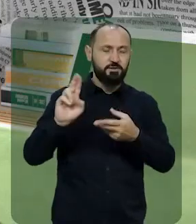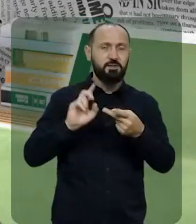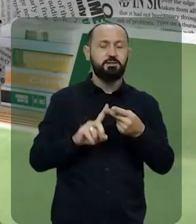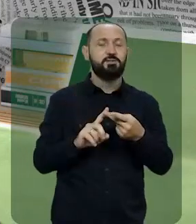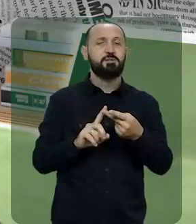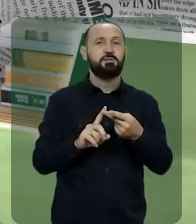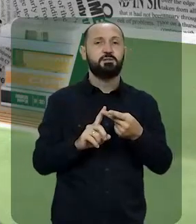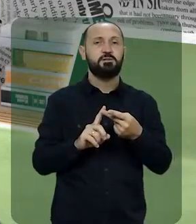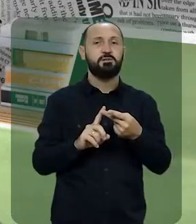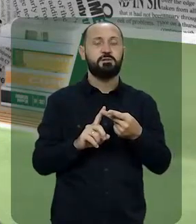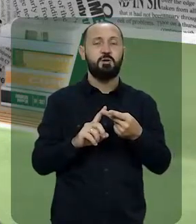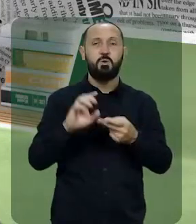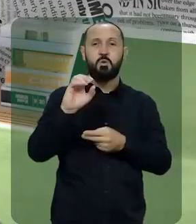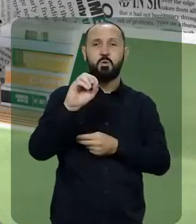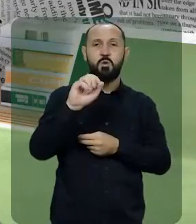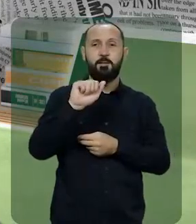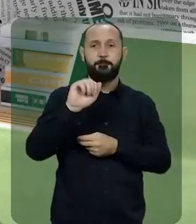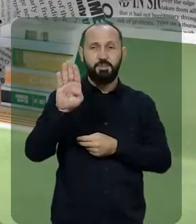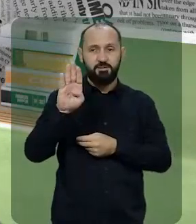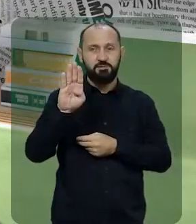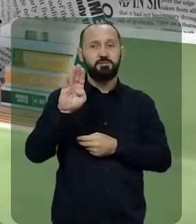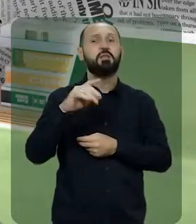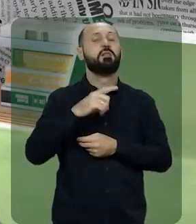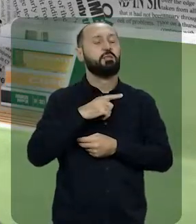Tem também,